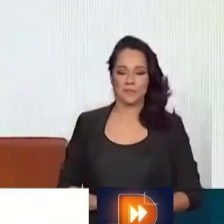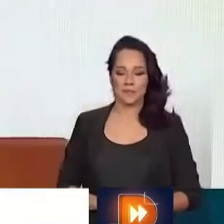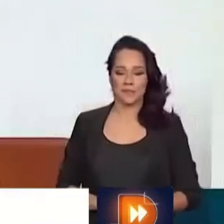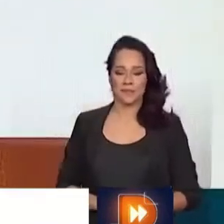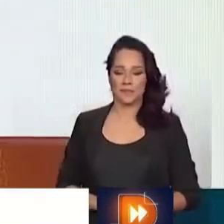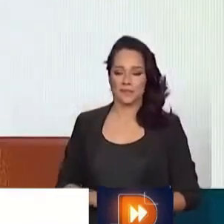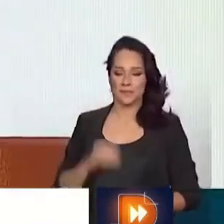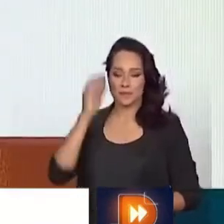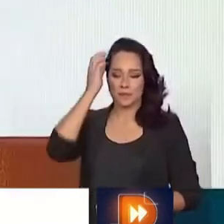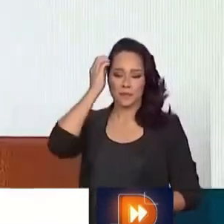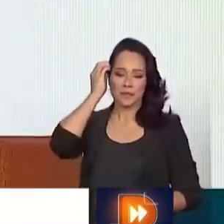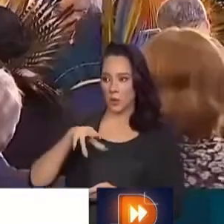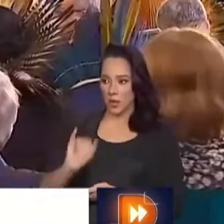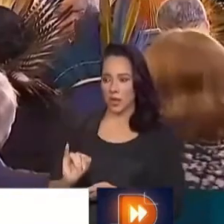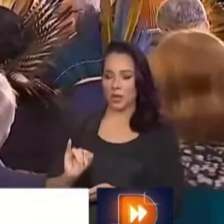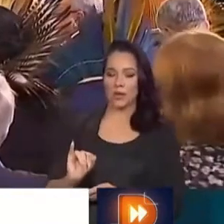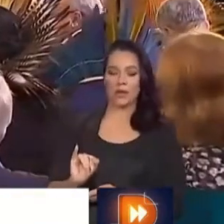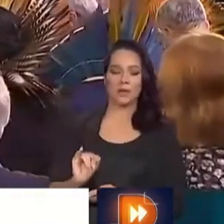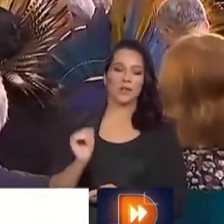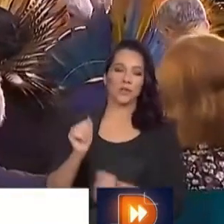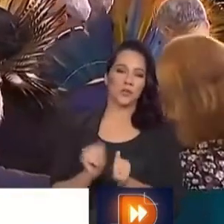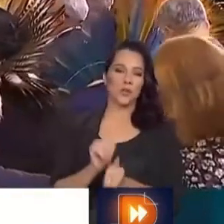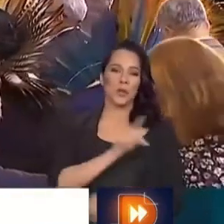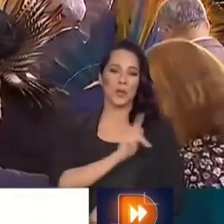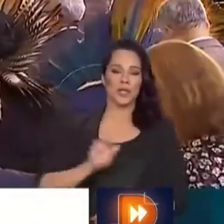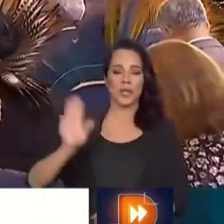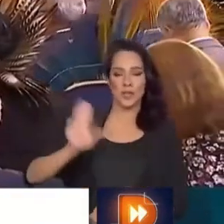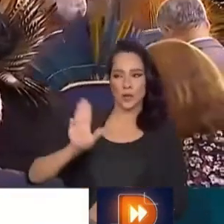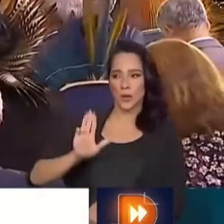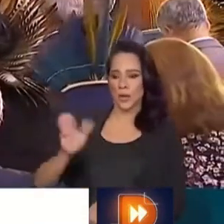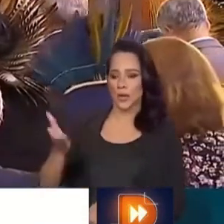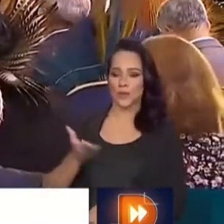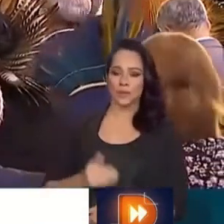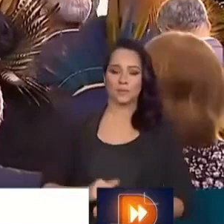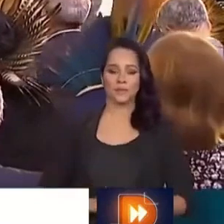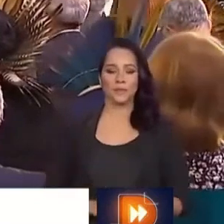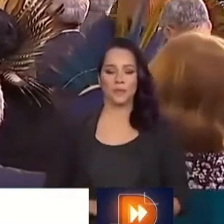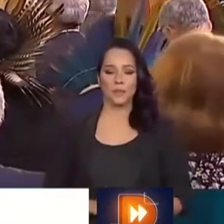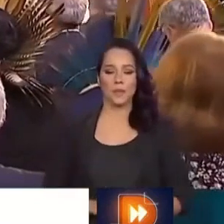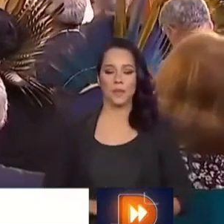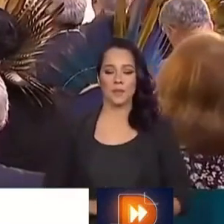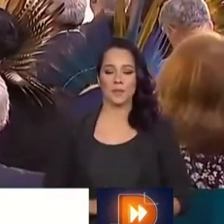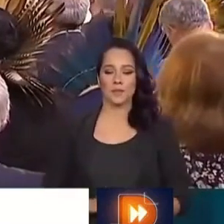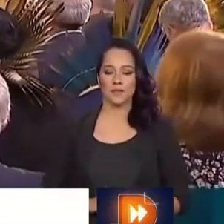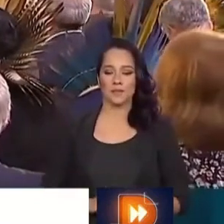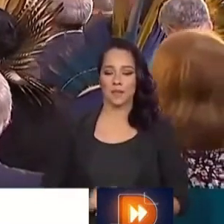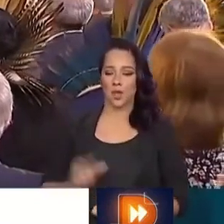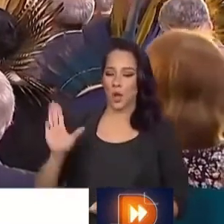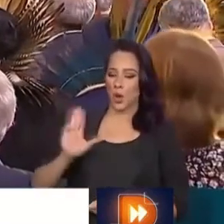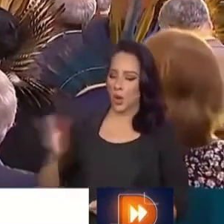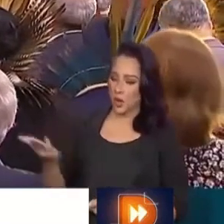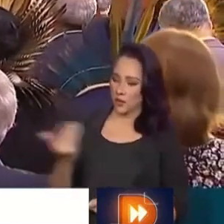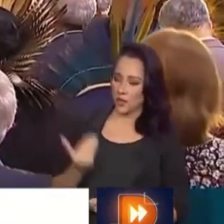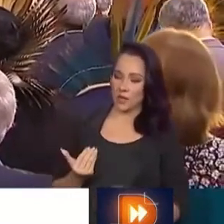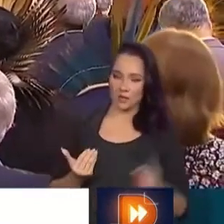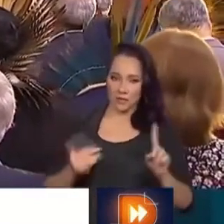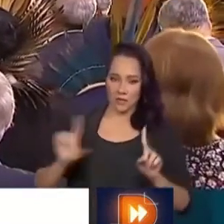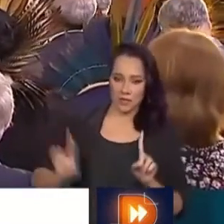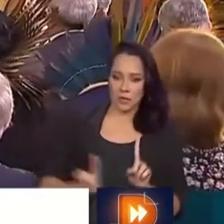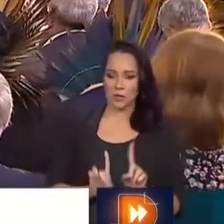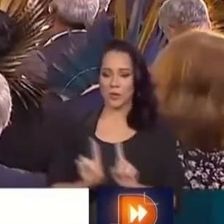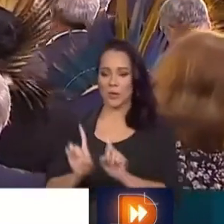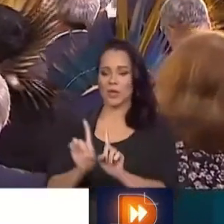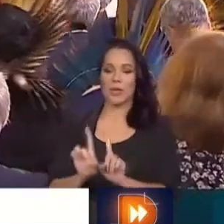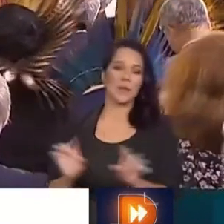ambientais de forma imediata. E ela também aproveitou para anunciar a recriação do Conselho Nacional de